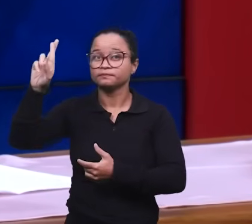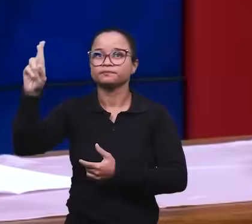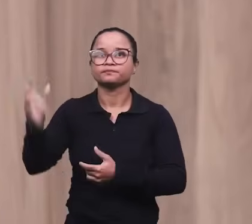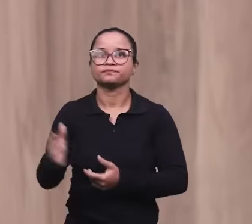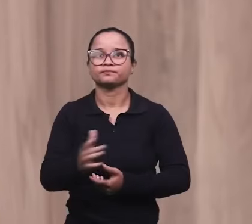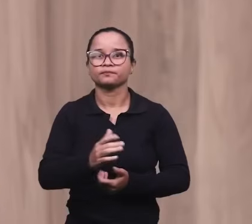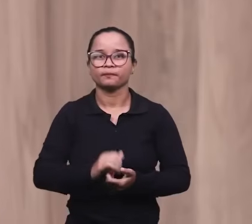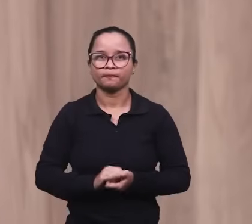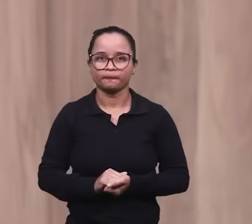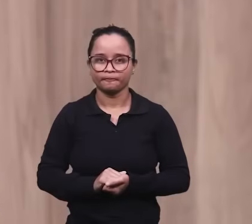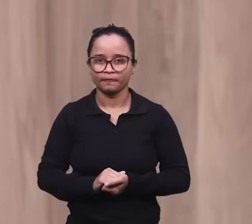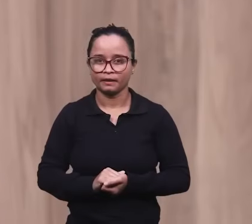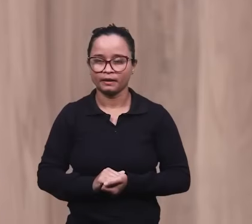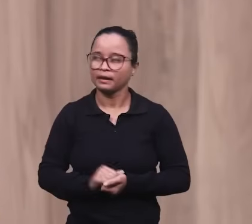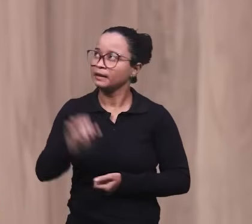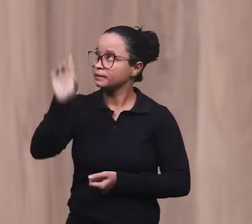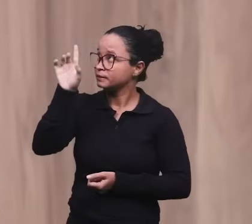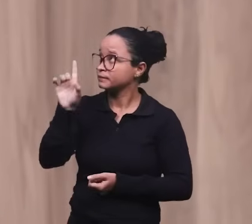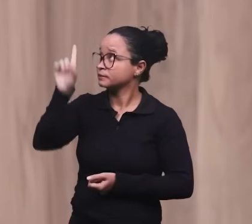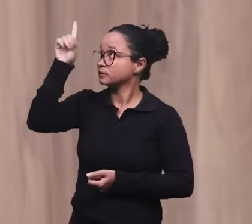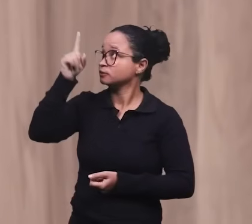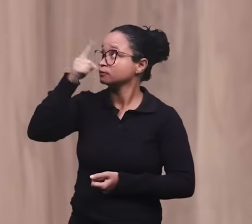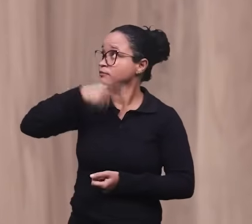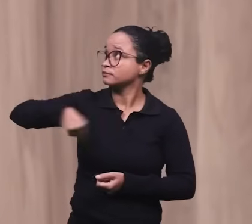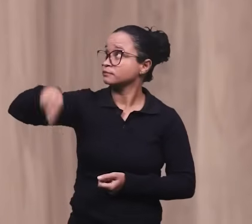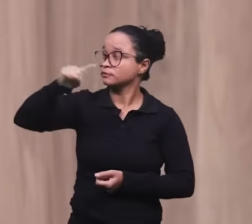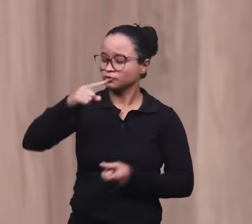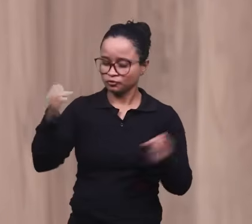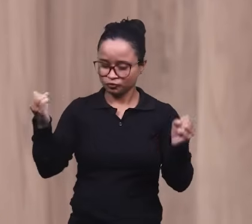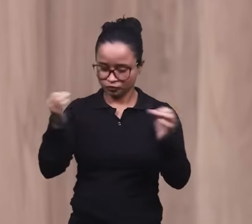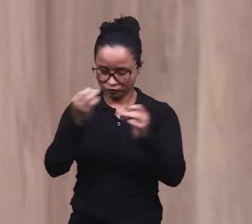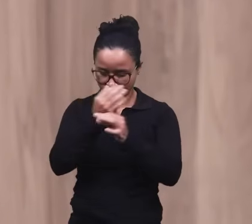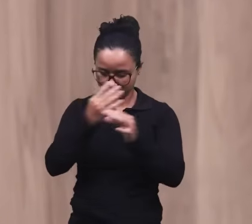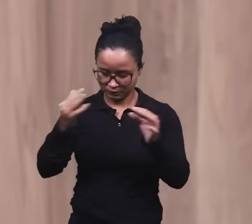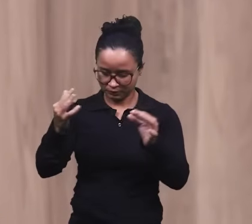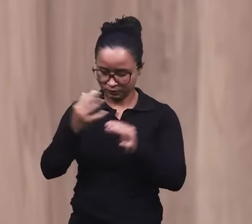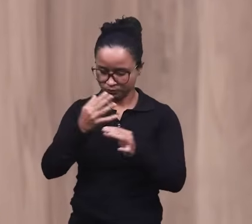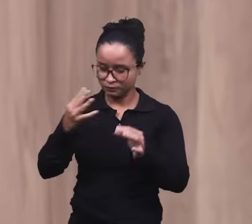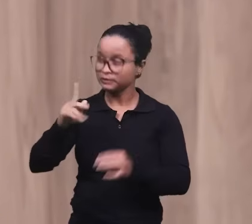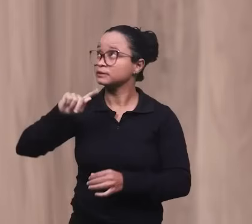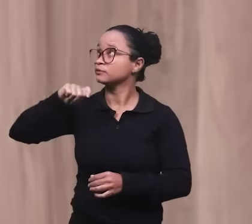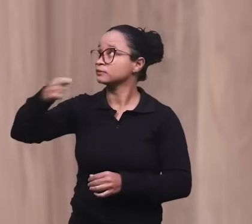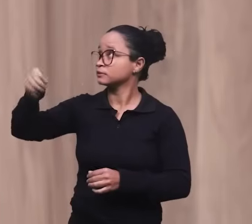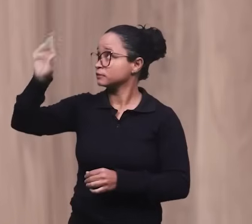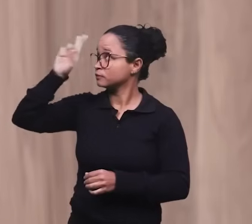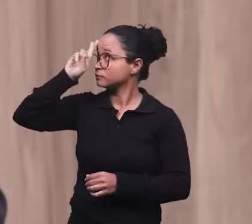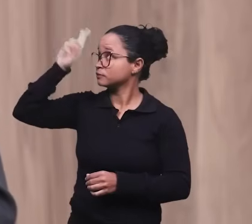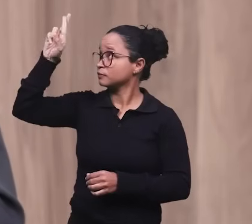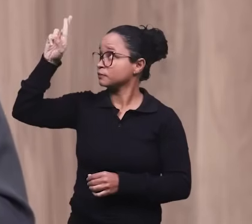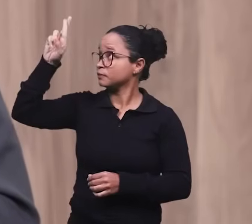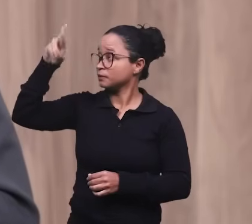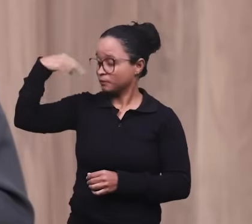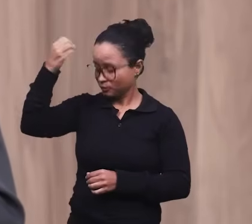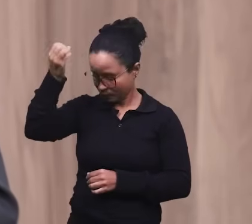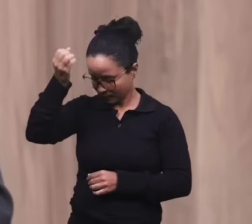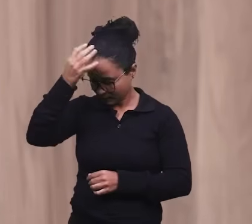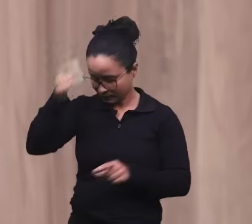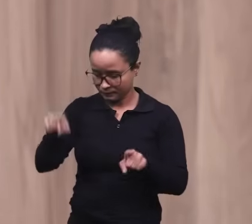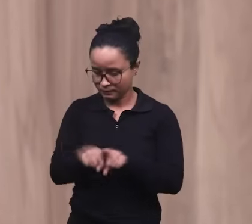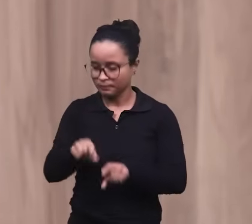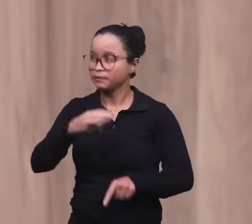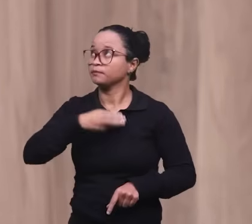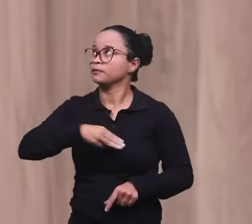nome. Nosso Deus, glorificamos ao Teu santo nome, pela Tua graça e a Tua